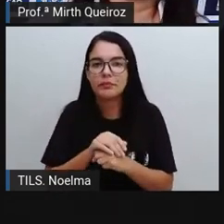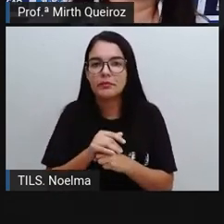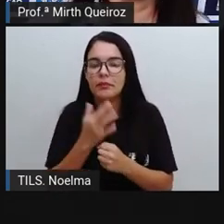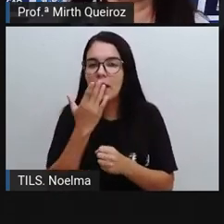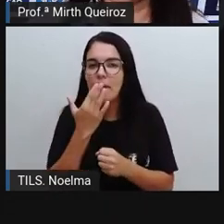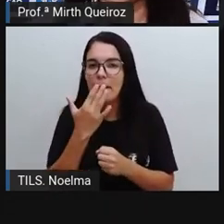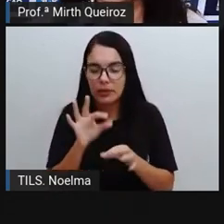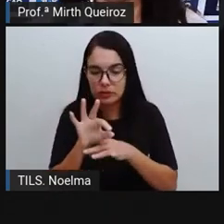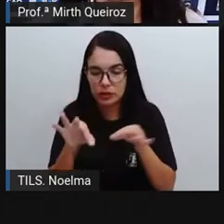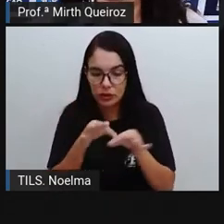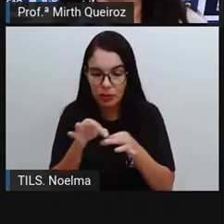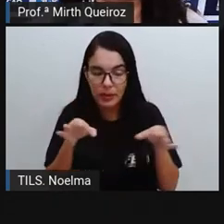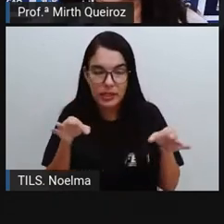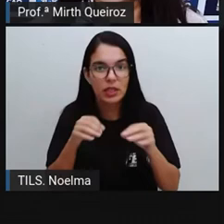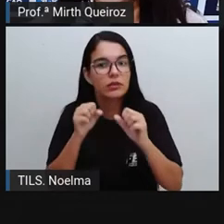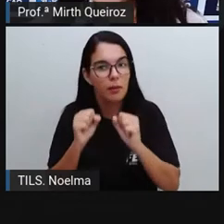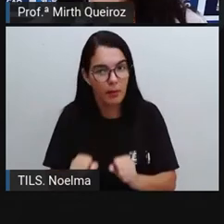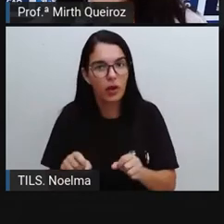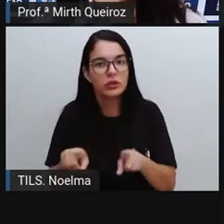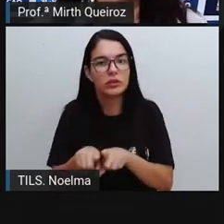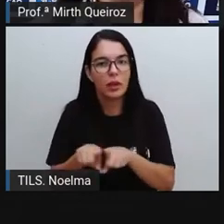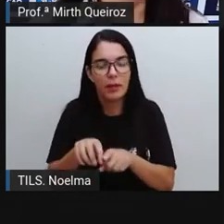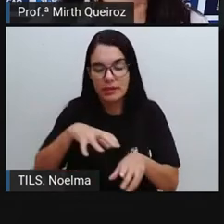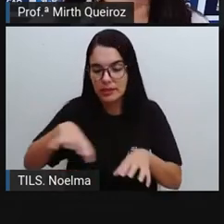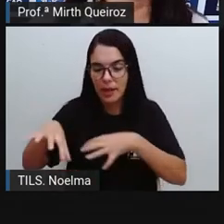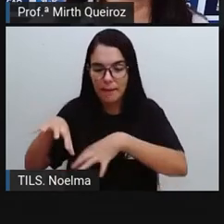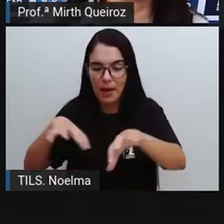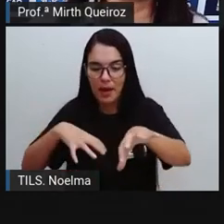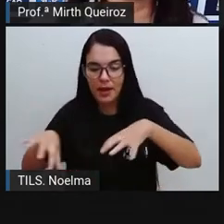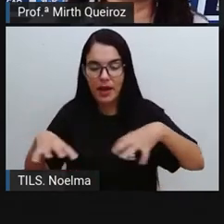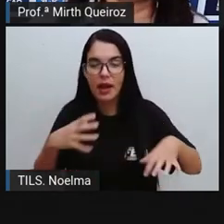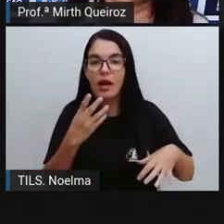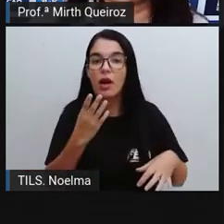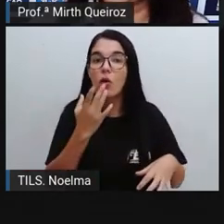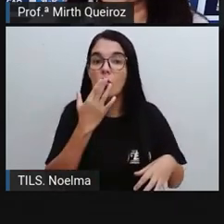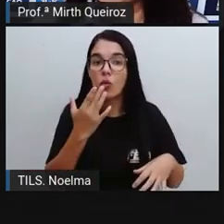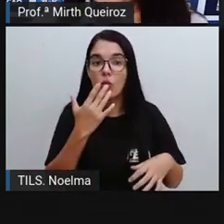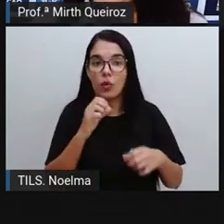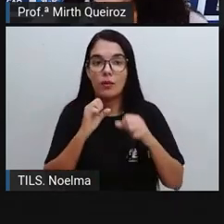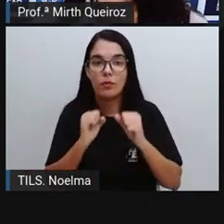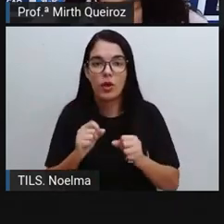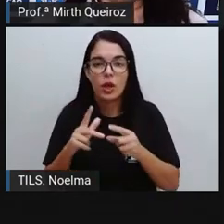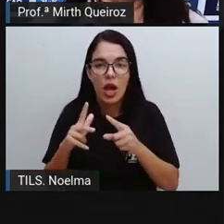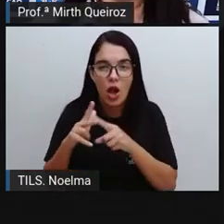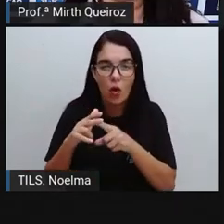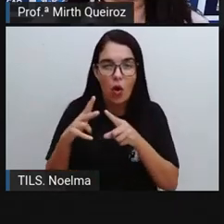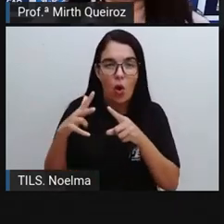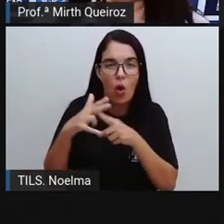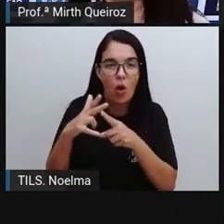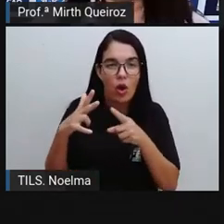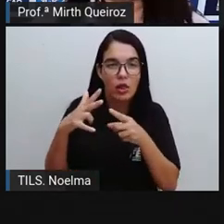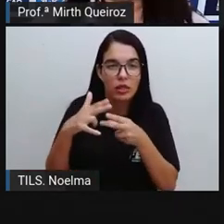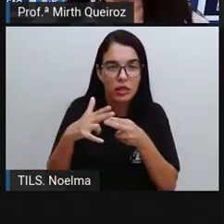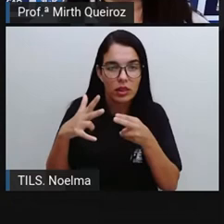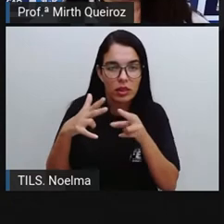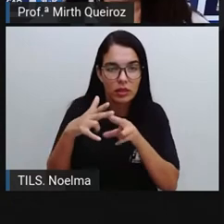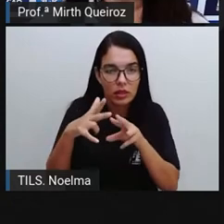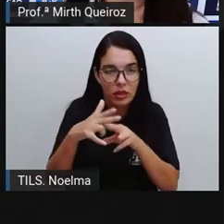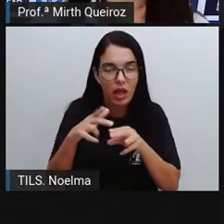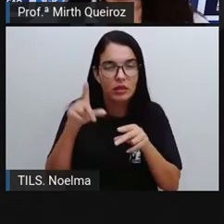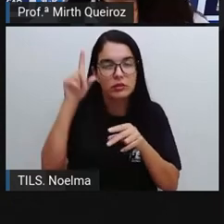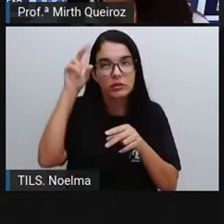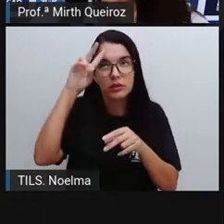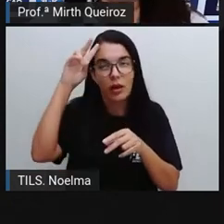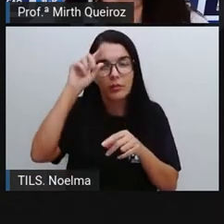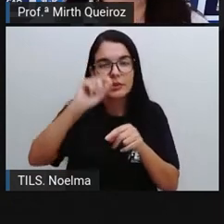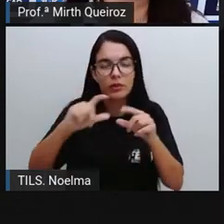de presente, também vocês vão separar por cor. Vocês vão recortar pequenos pedaços, lembrando de formas geométricas,